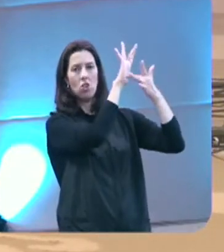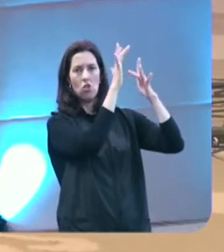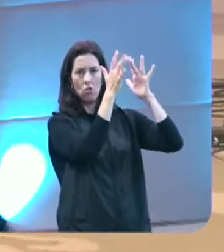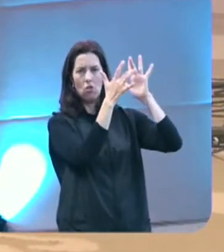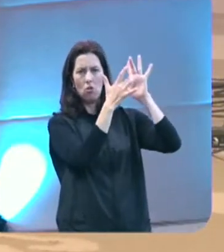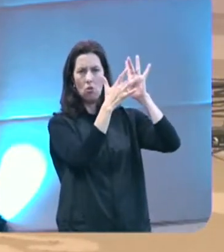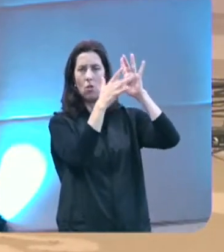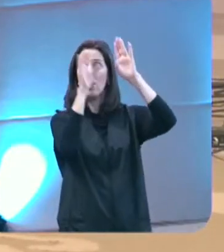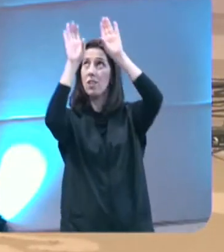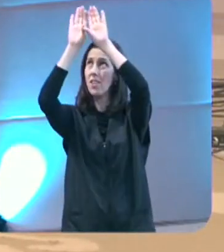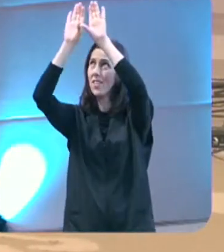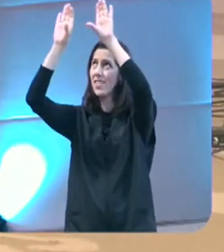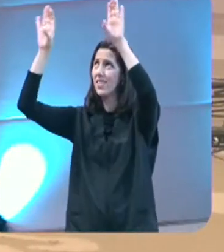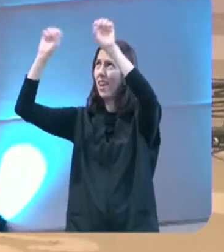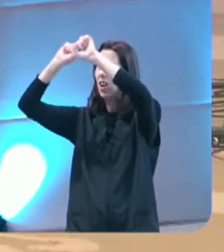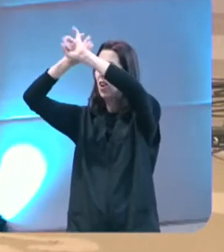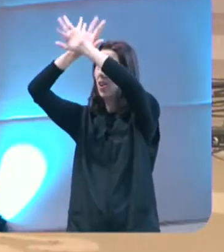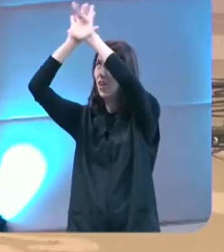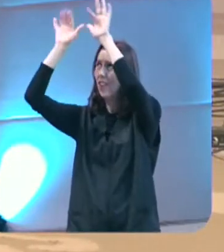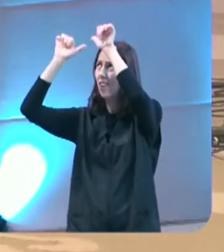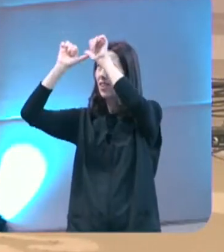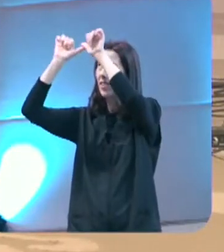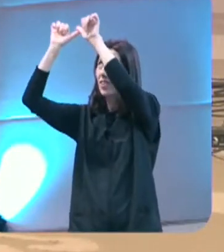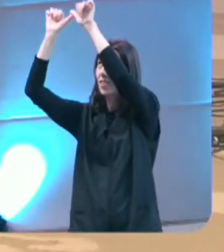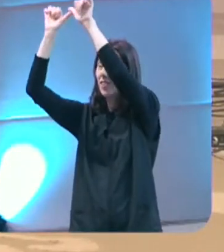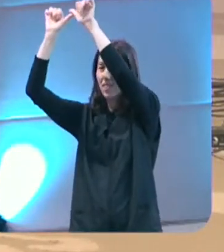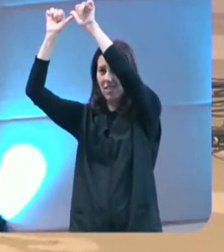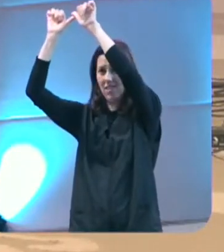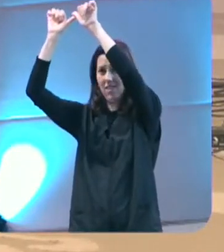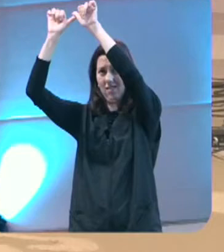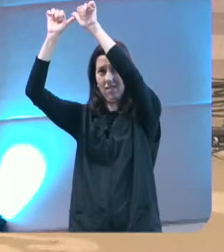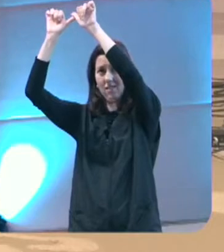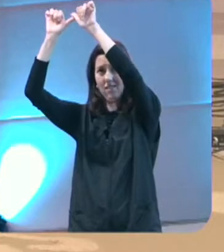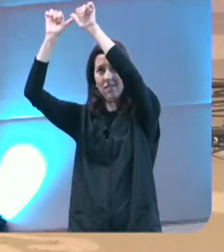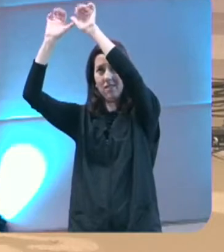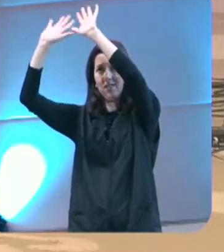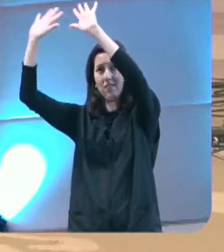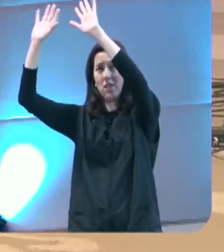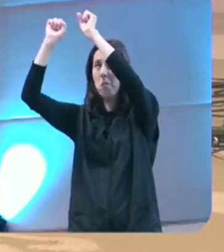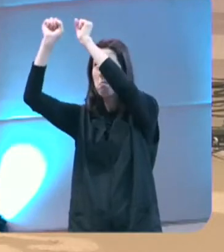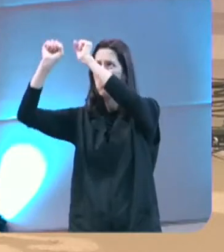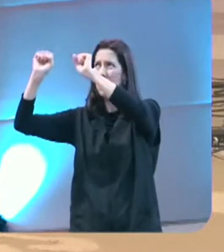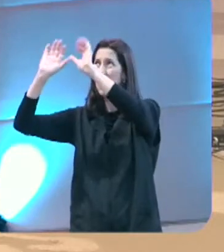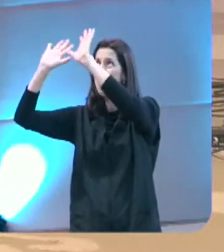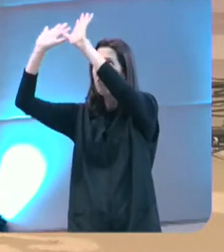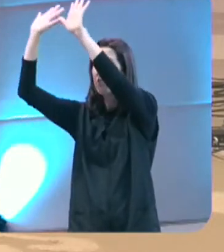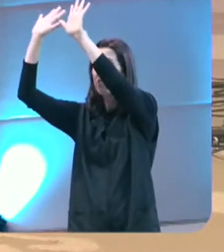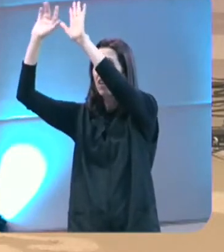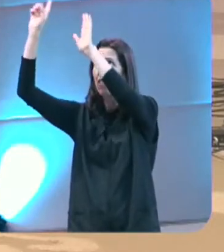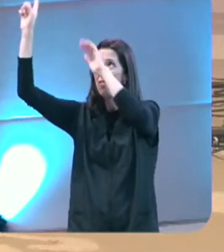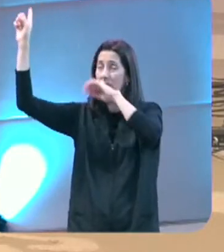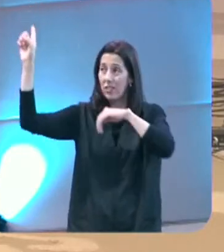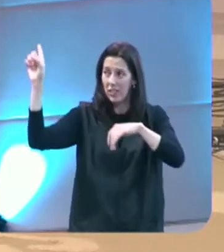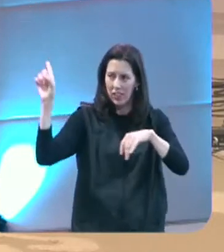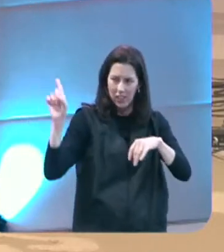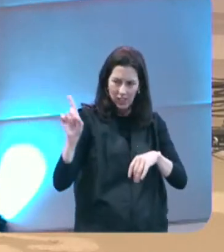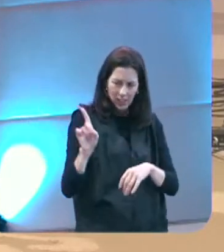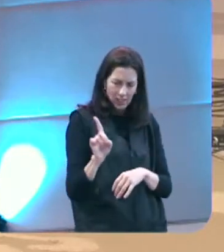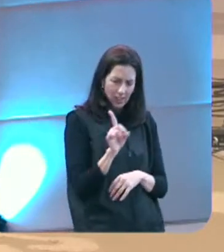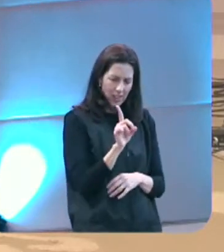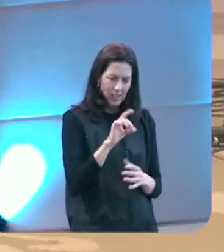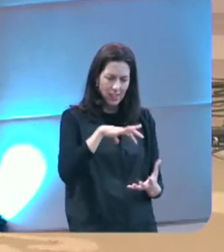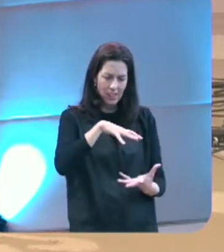homem, se autolimitou, se esvaziou a si mesmo, viveu sob as nossas